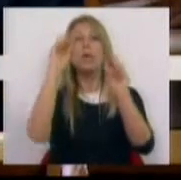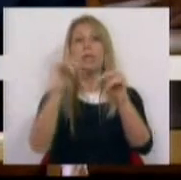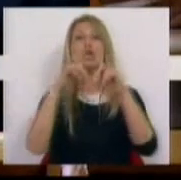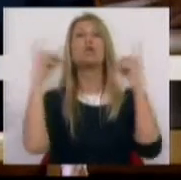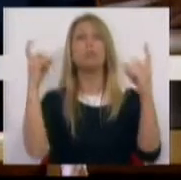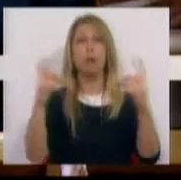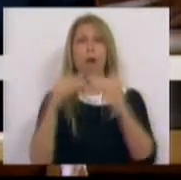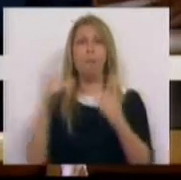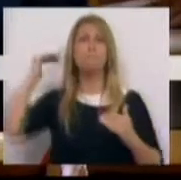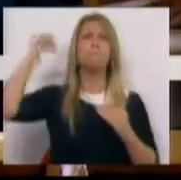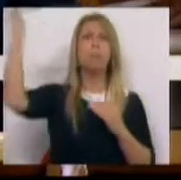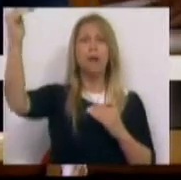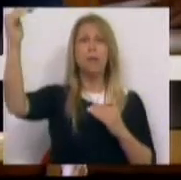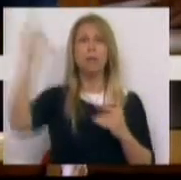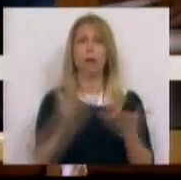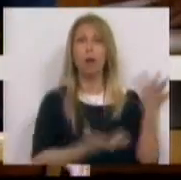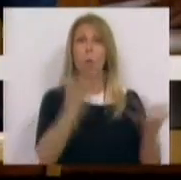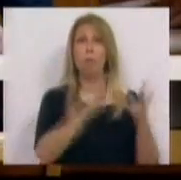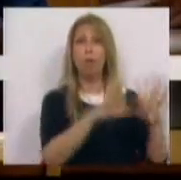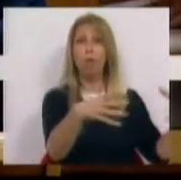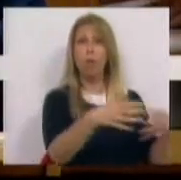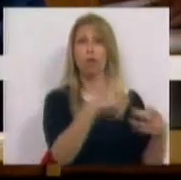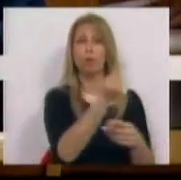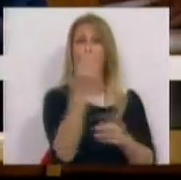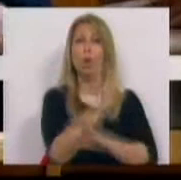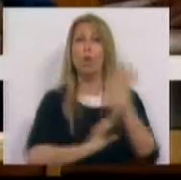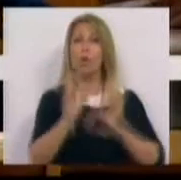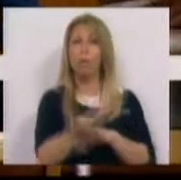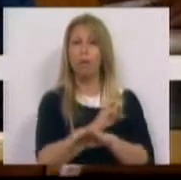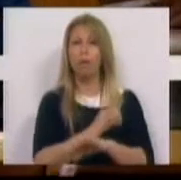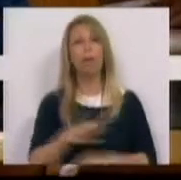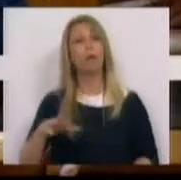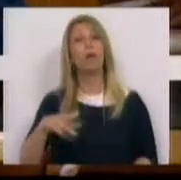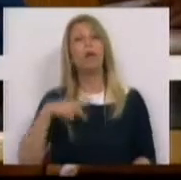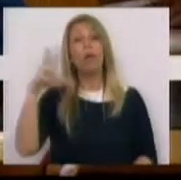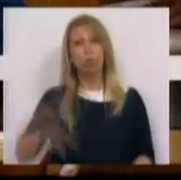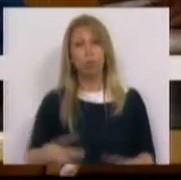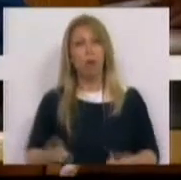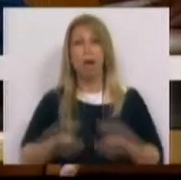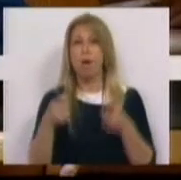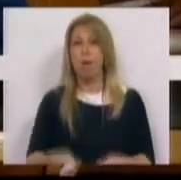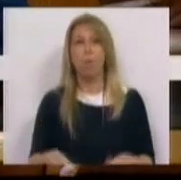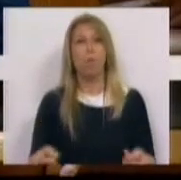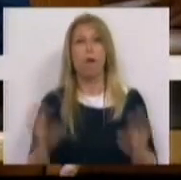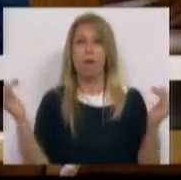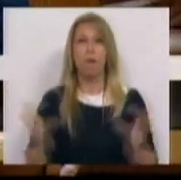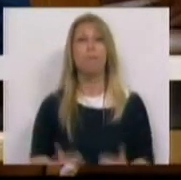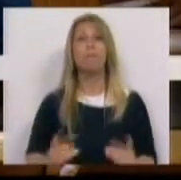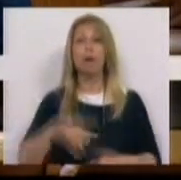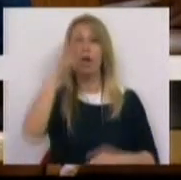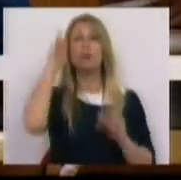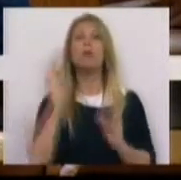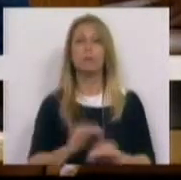alta do que no conjunto da União Europeia. Portugal desinvestiu na educação porque neste governo a orientação geral